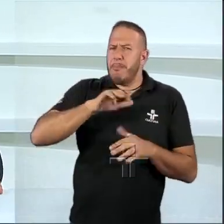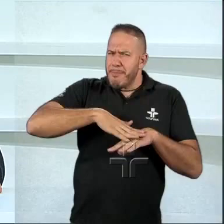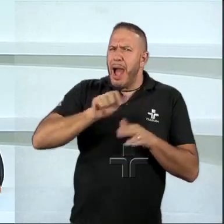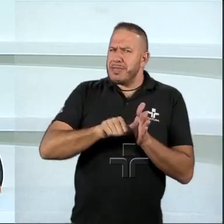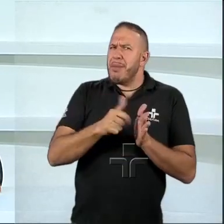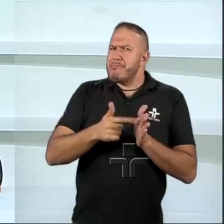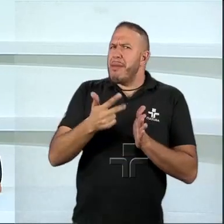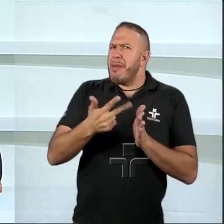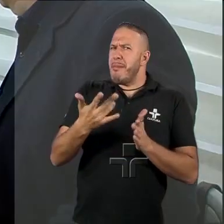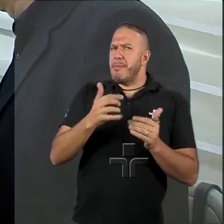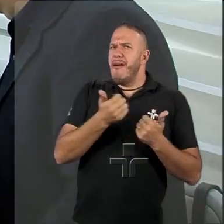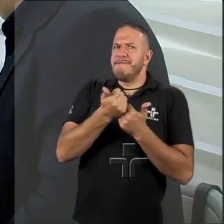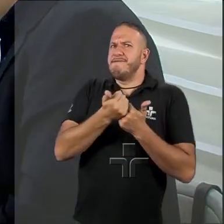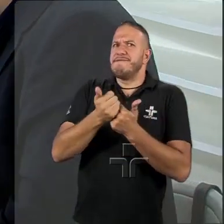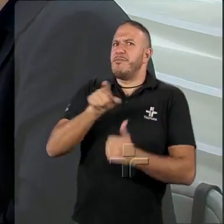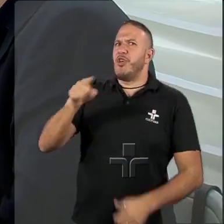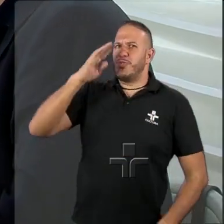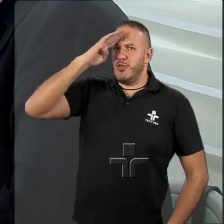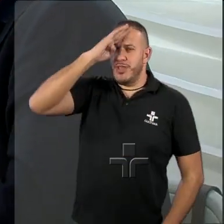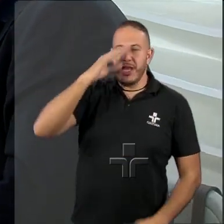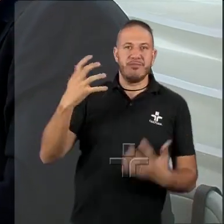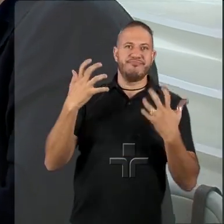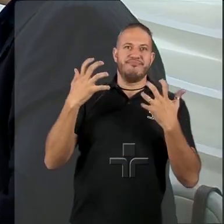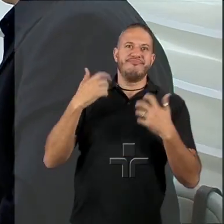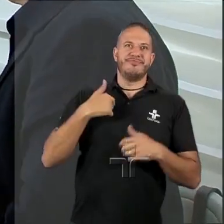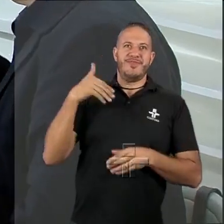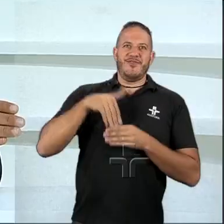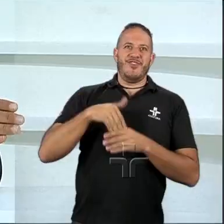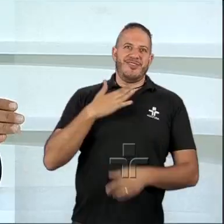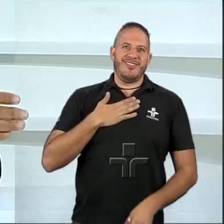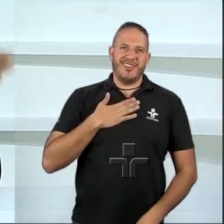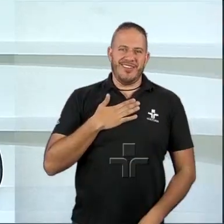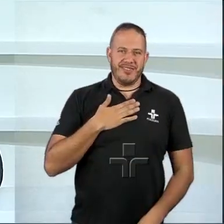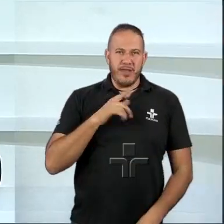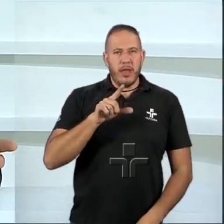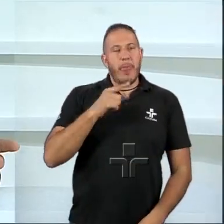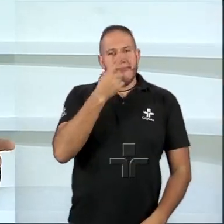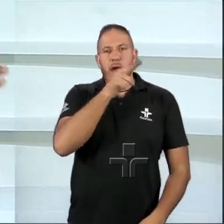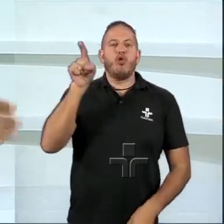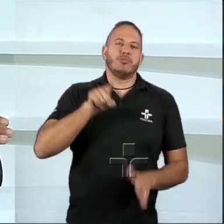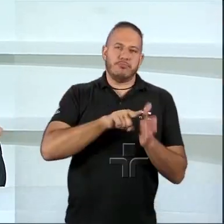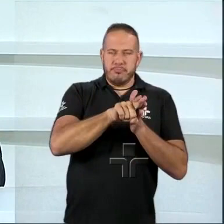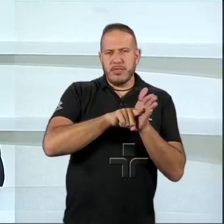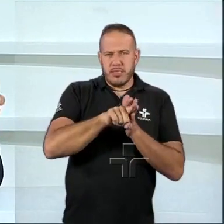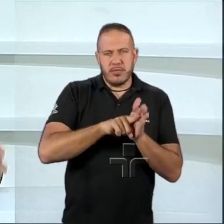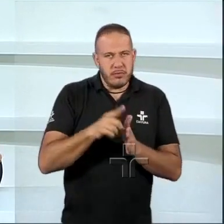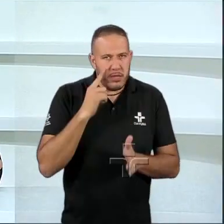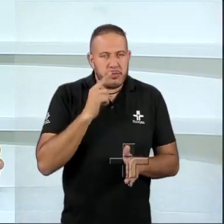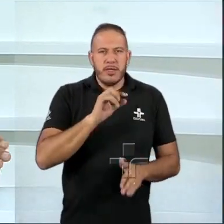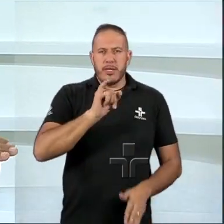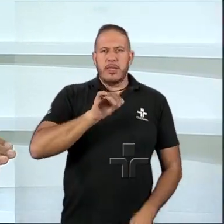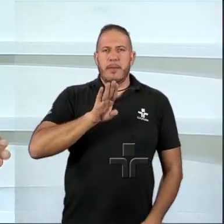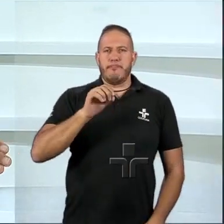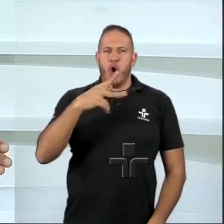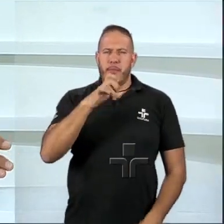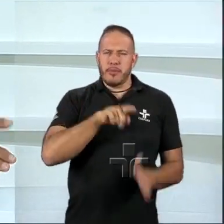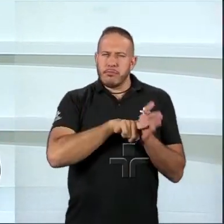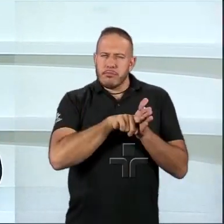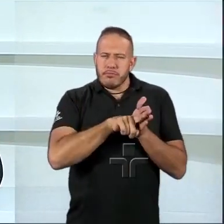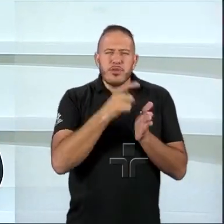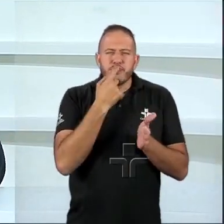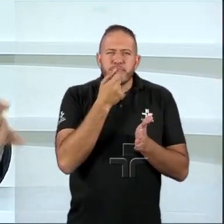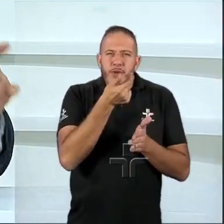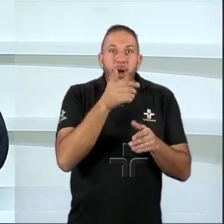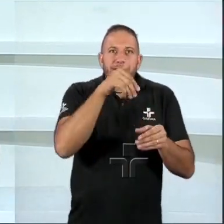E há foi 3 prorrogado, anos. né? Tanto que a última pesquisa, pré-boca de urna, porque só o Ibope fez boca de urna, já apontava o crescimento